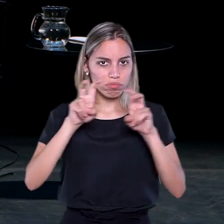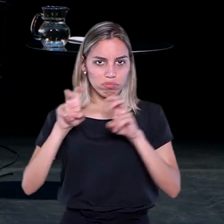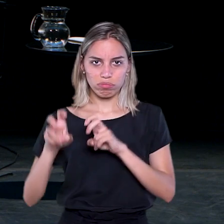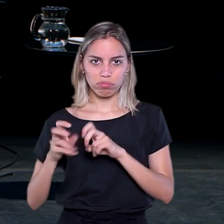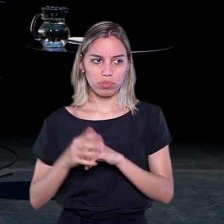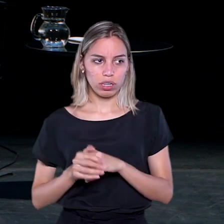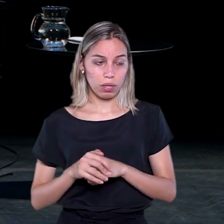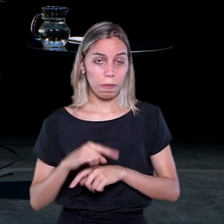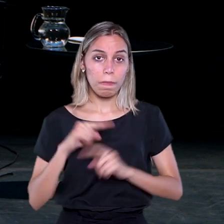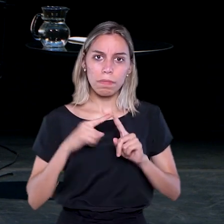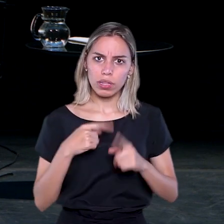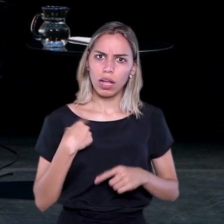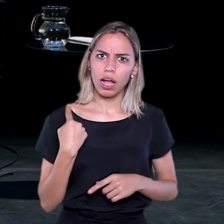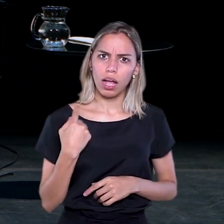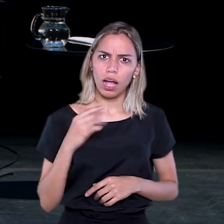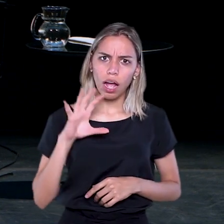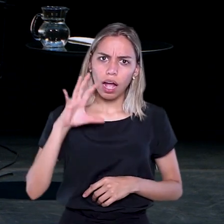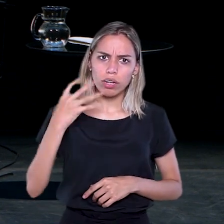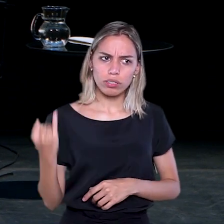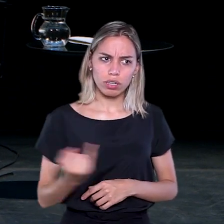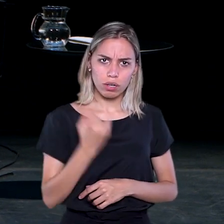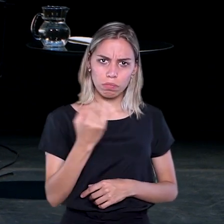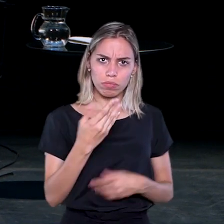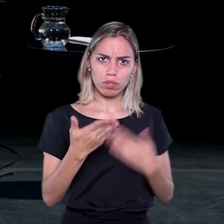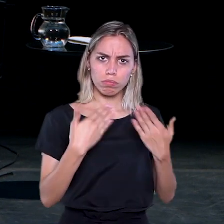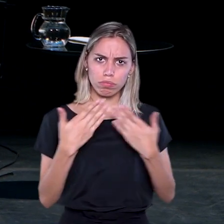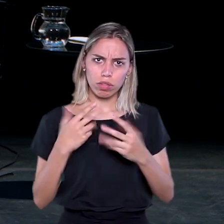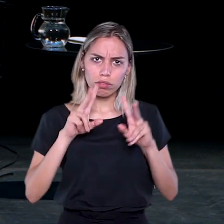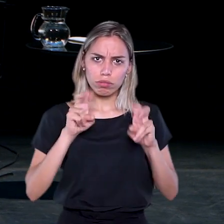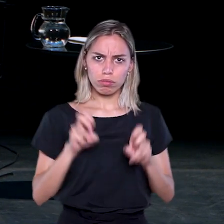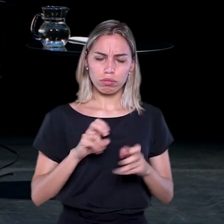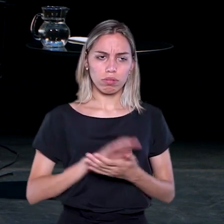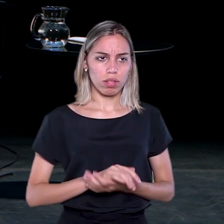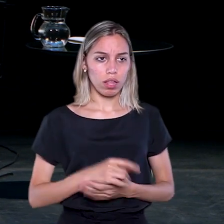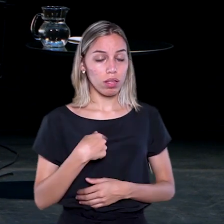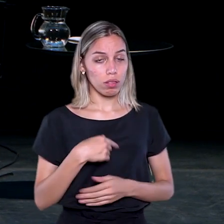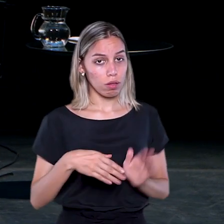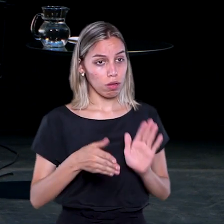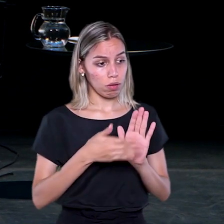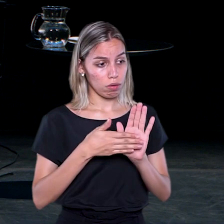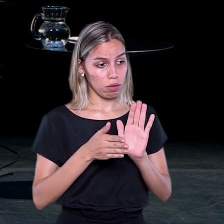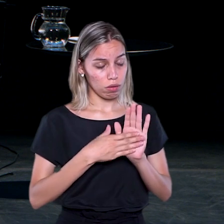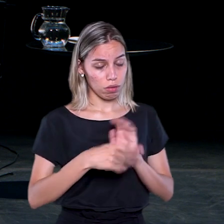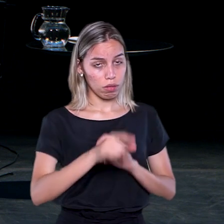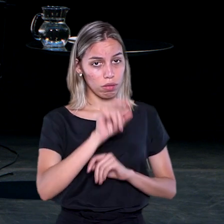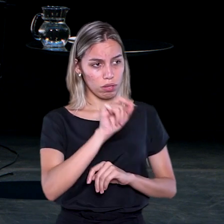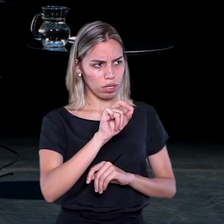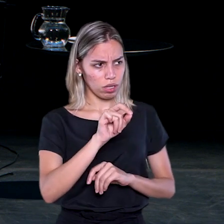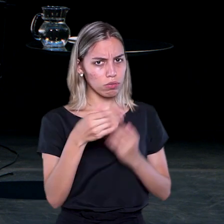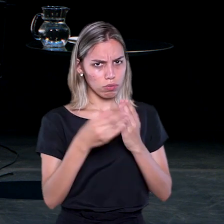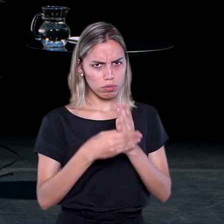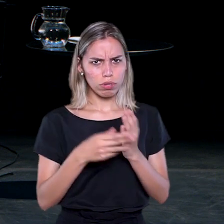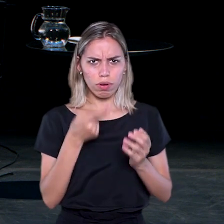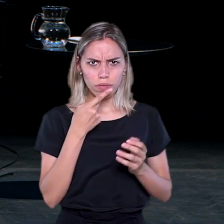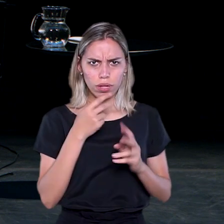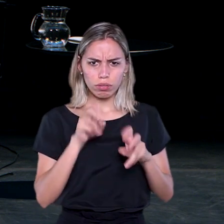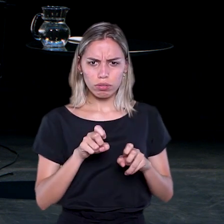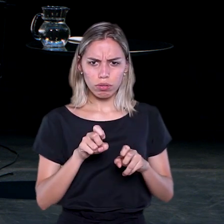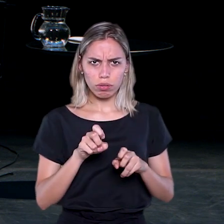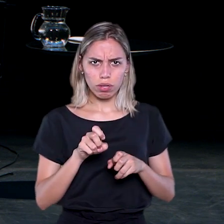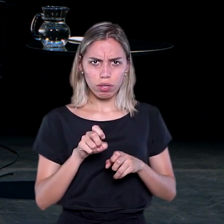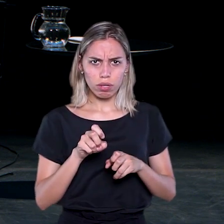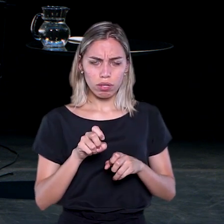ainda? possível e necessário. Como propõe? Eu proponho, Afonso, e digo isso no livro, inclusive, não é para ser para